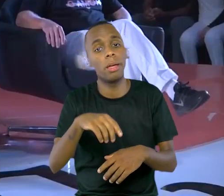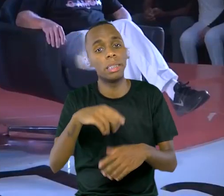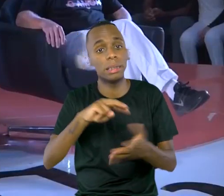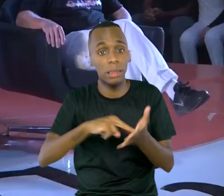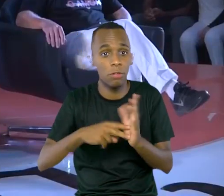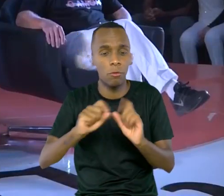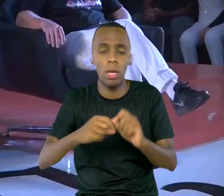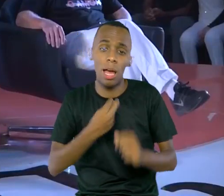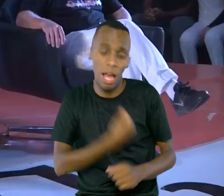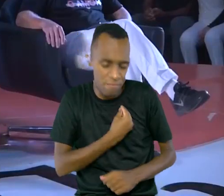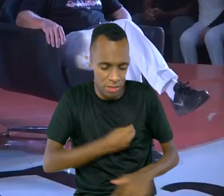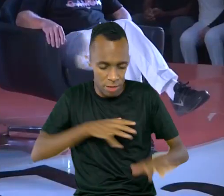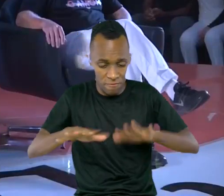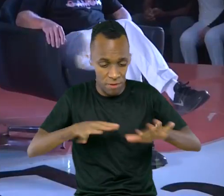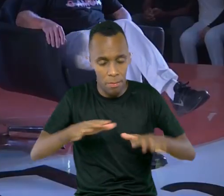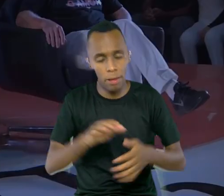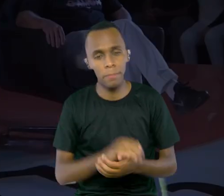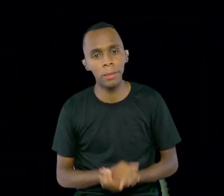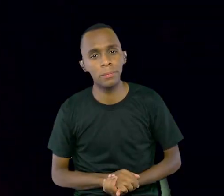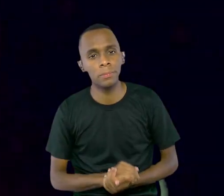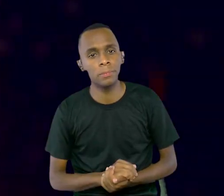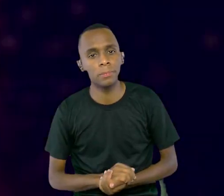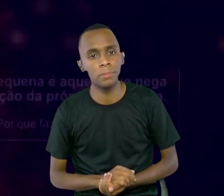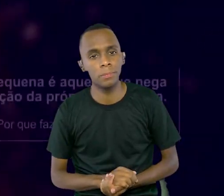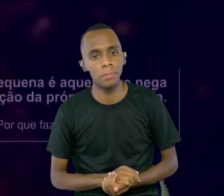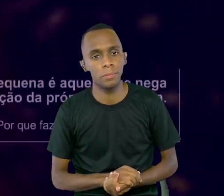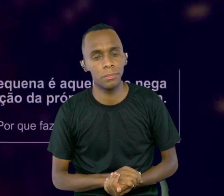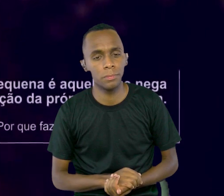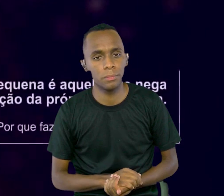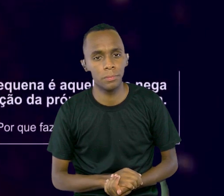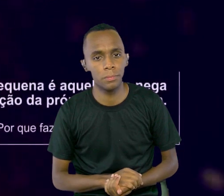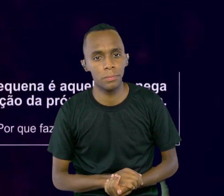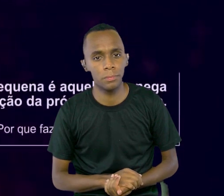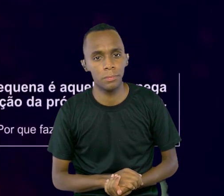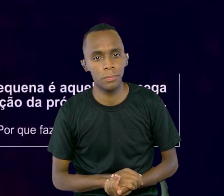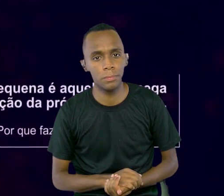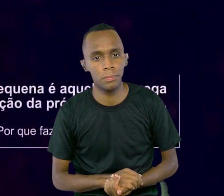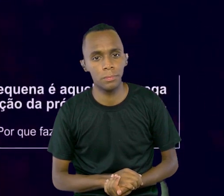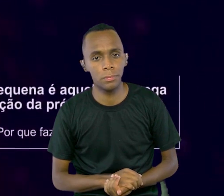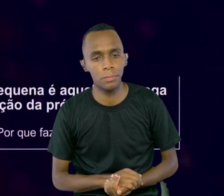encantar significa fazer a vida vibrar.